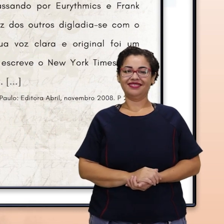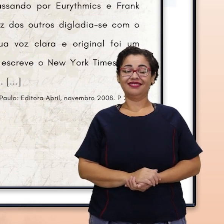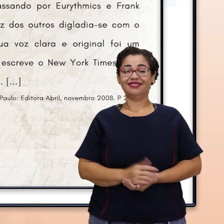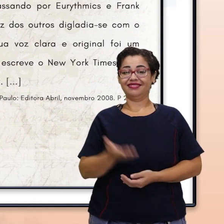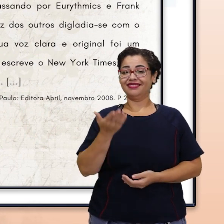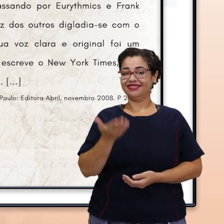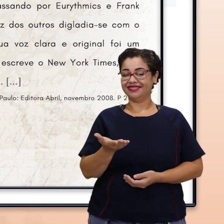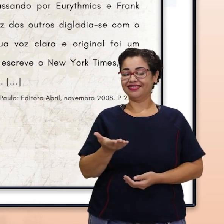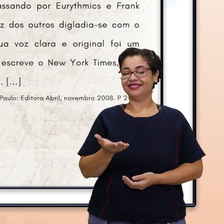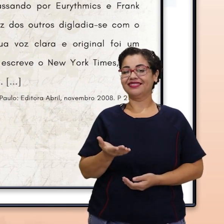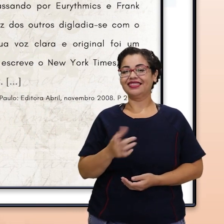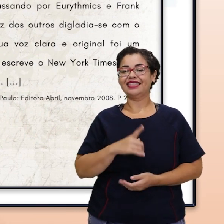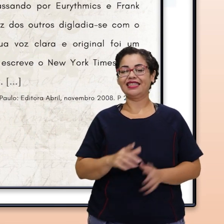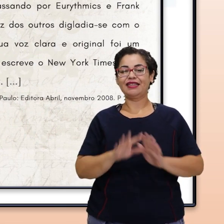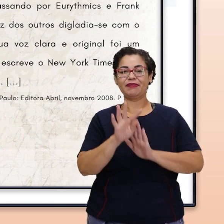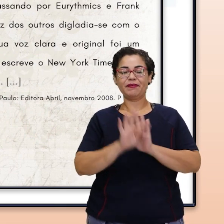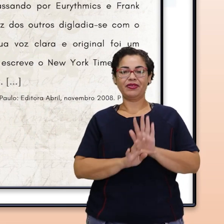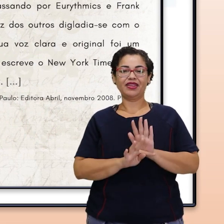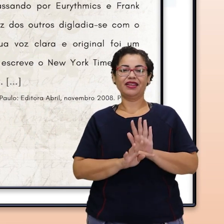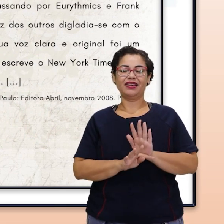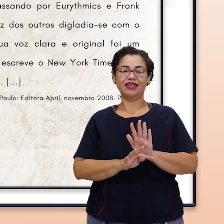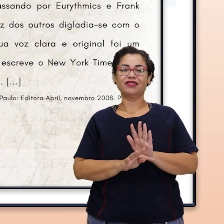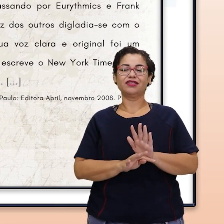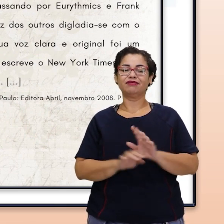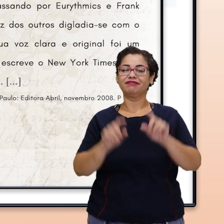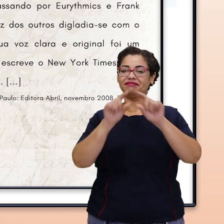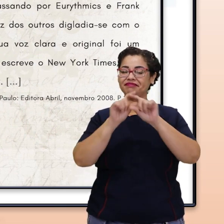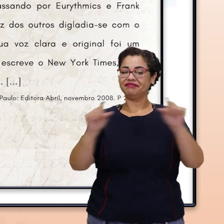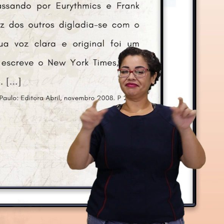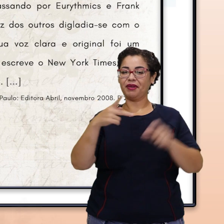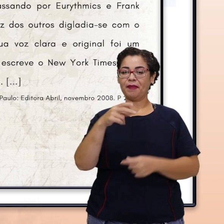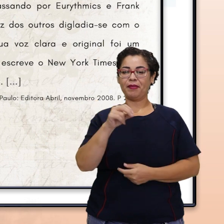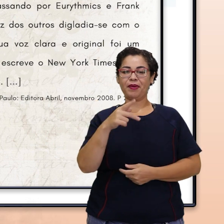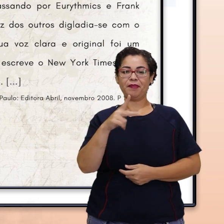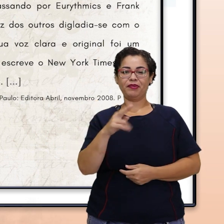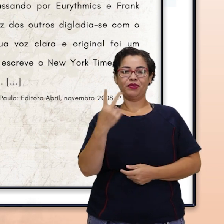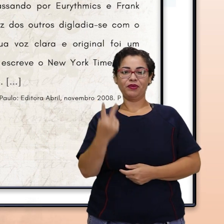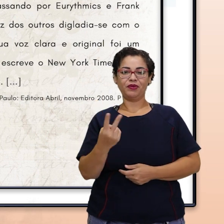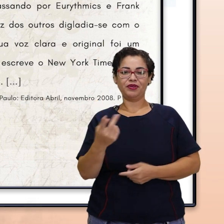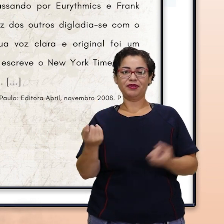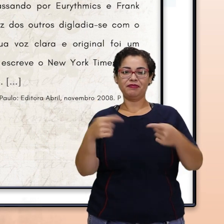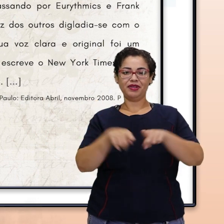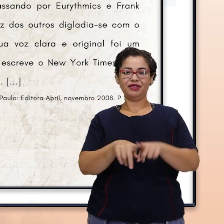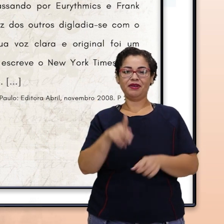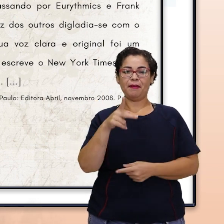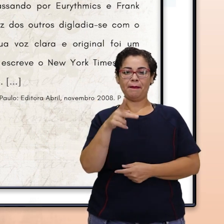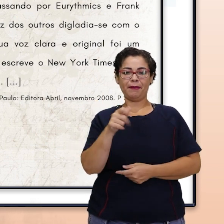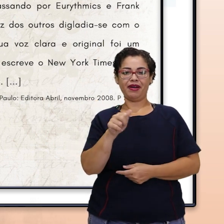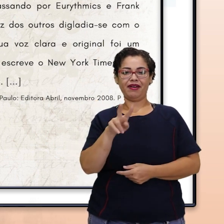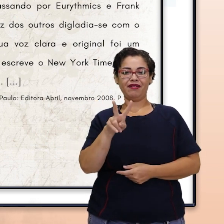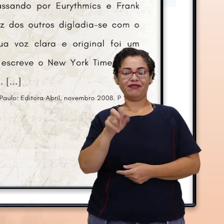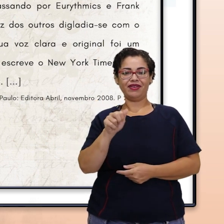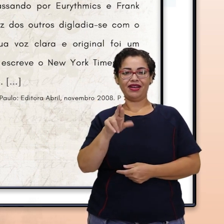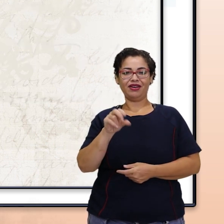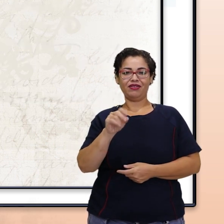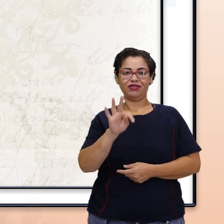Nós temos aqui um texto com o título Pop 2, Parcerias com Pavarotti.